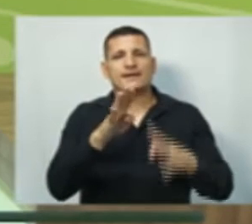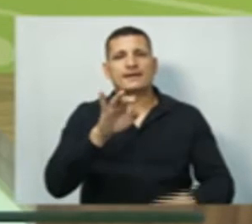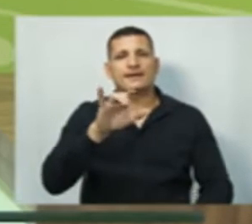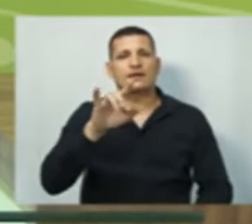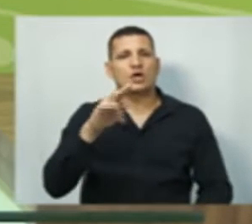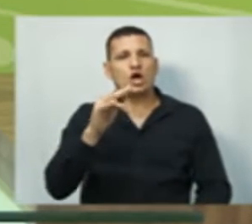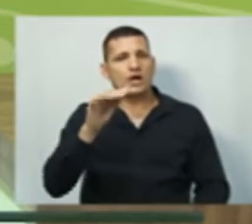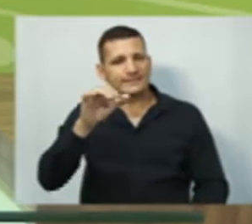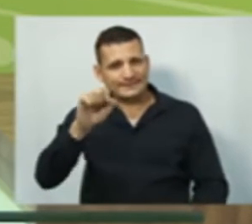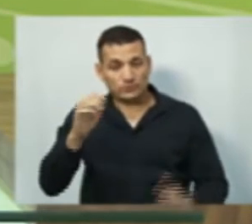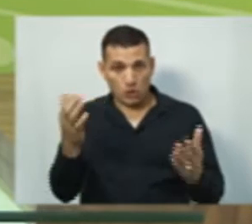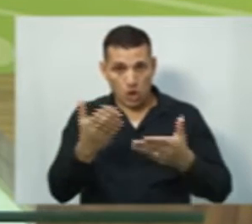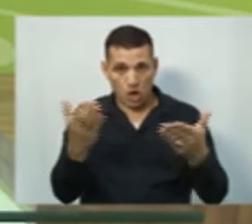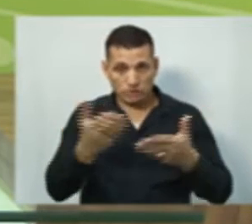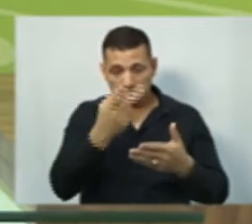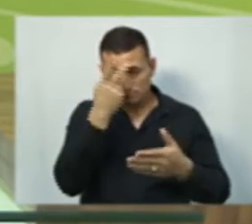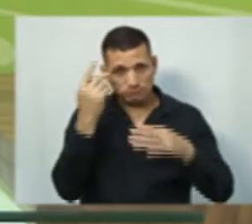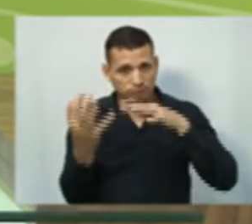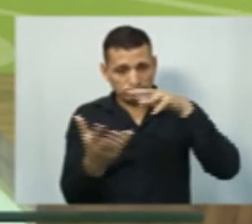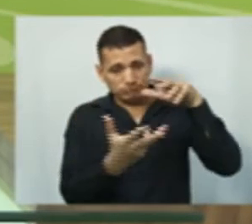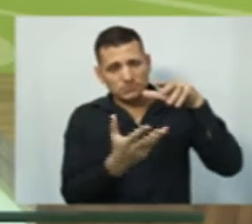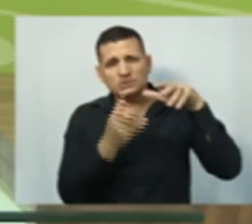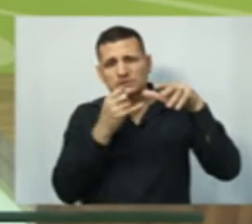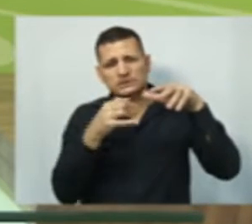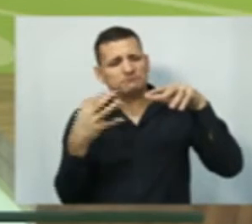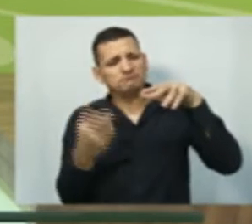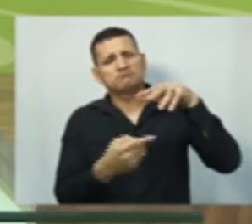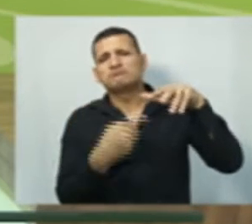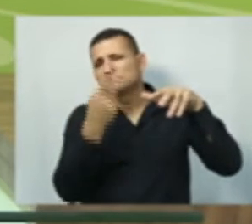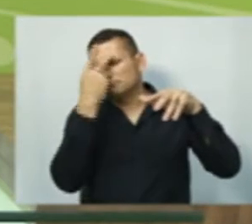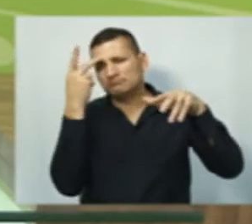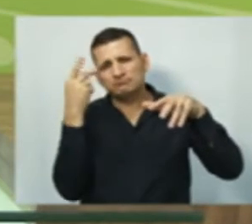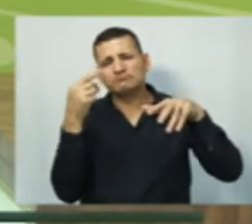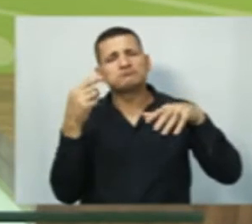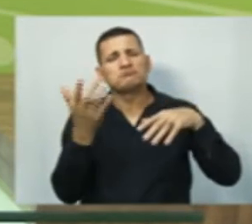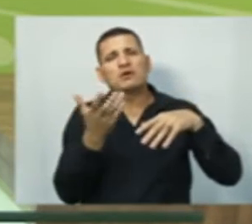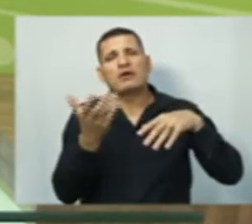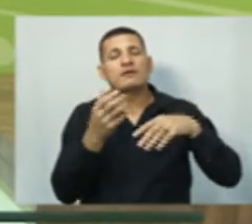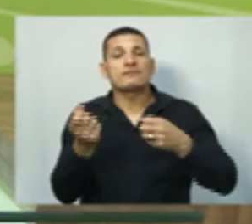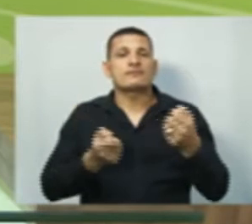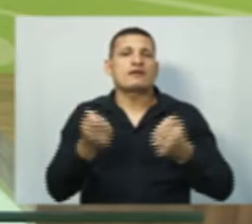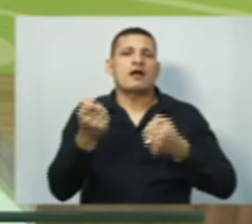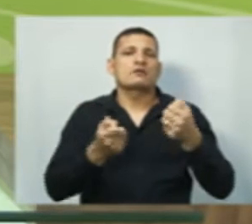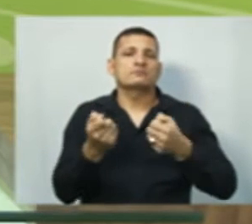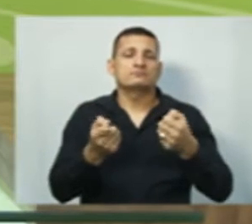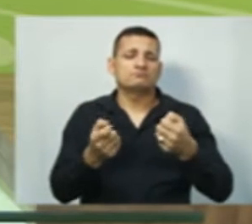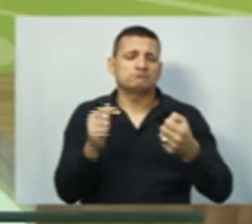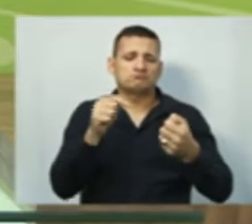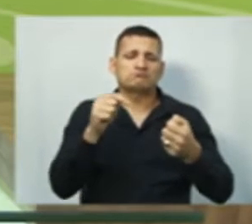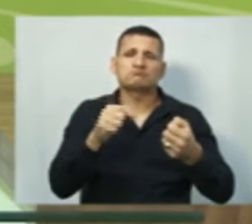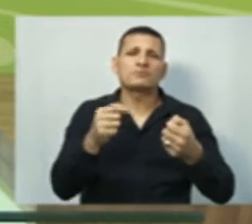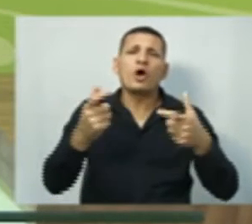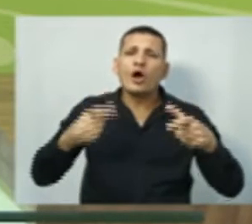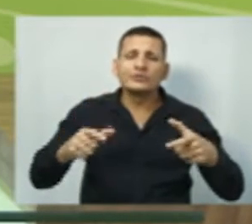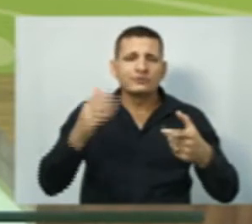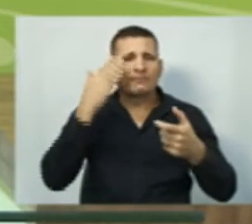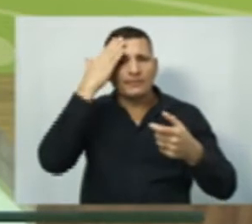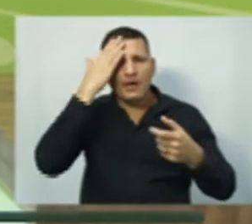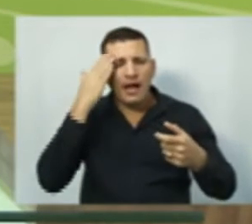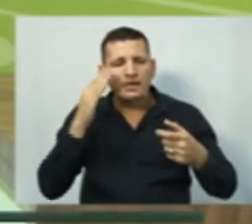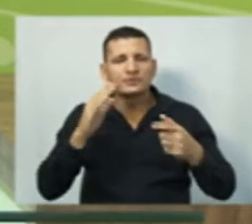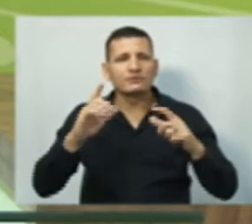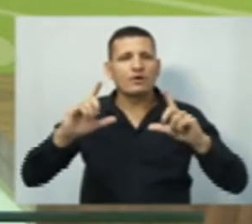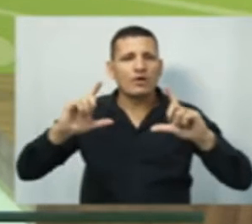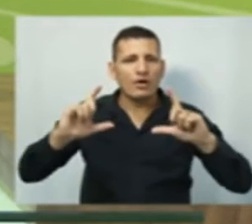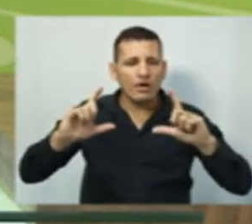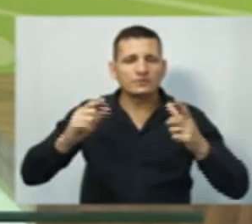pessoas do planeta quisessem um carro. Onde é que nós íamos tirar a lateria, a borracha,